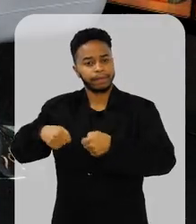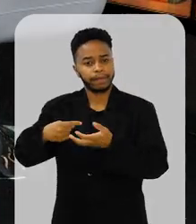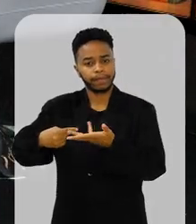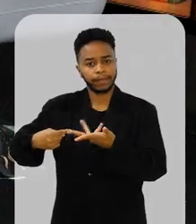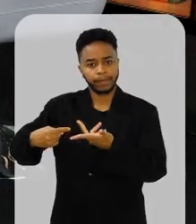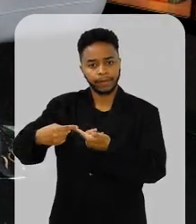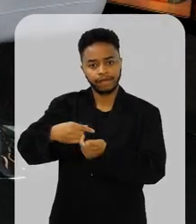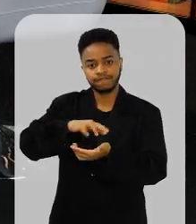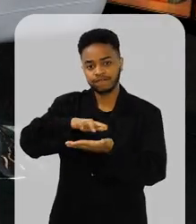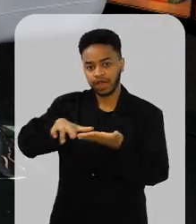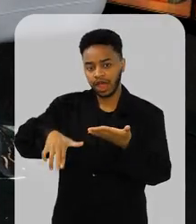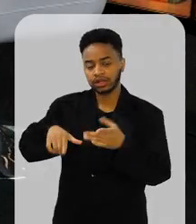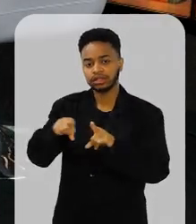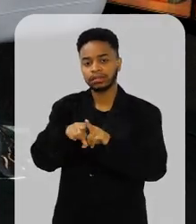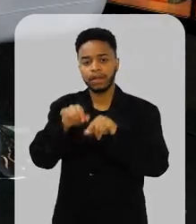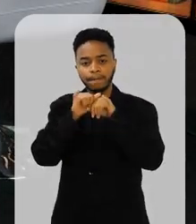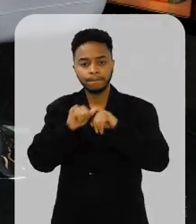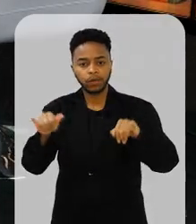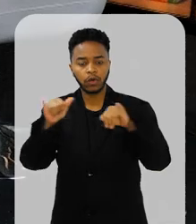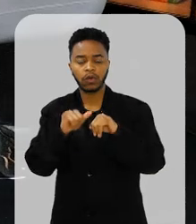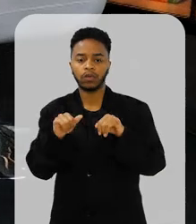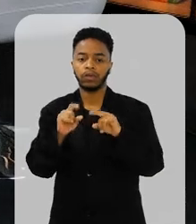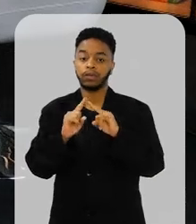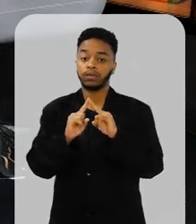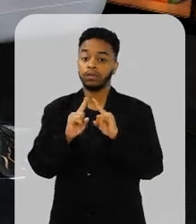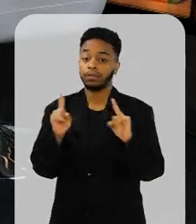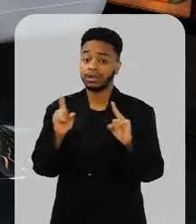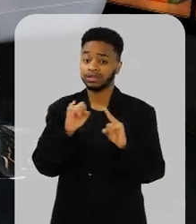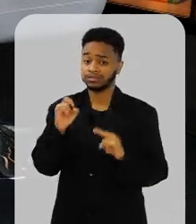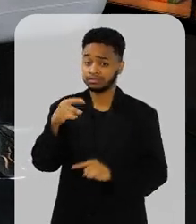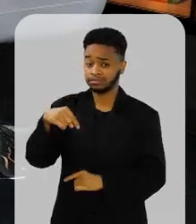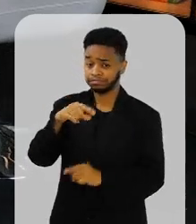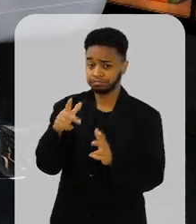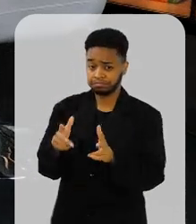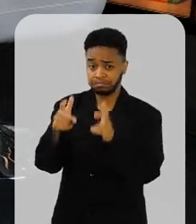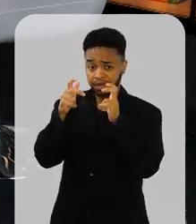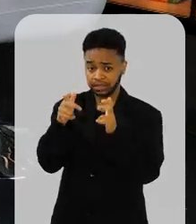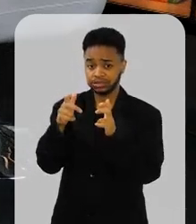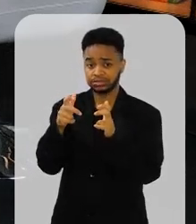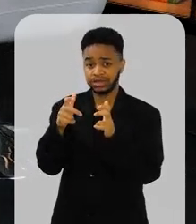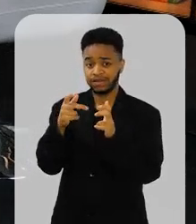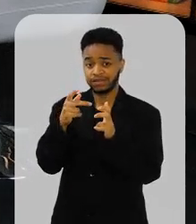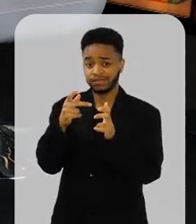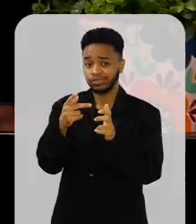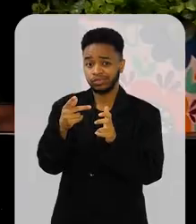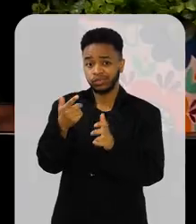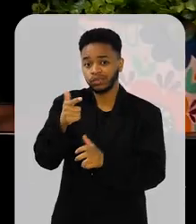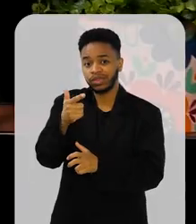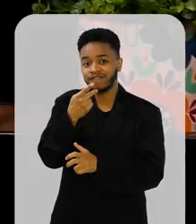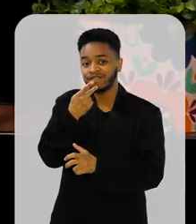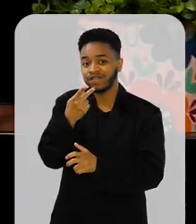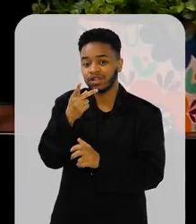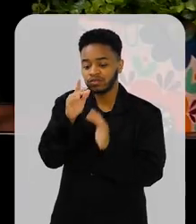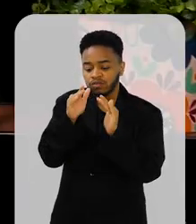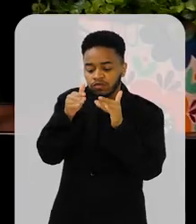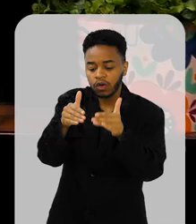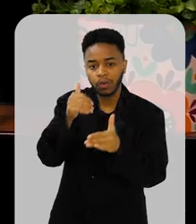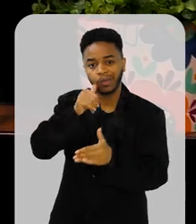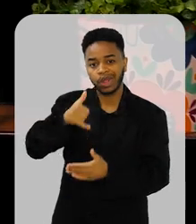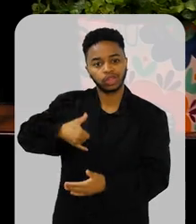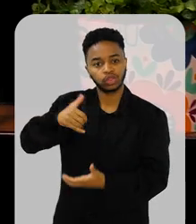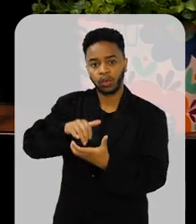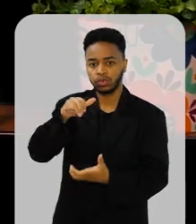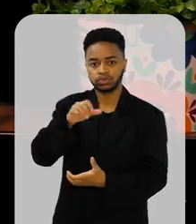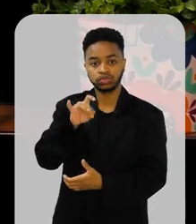muita publicidade, mas se vocês observarem, não se fala da mulher idosa, a mulher